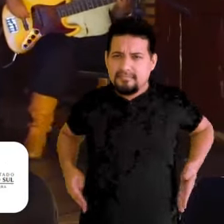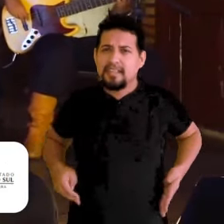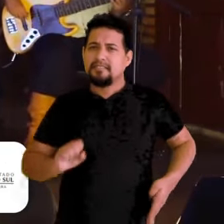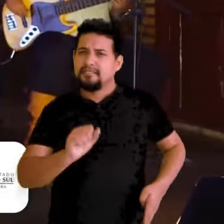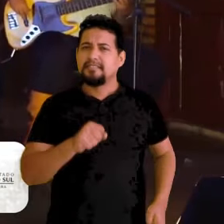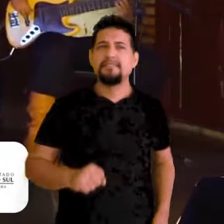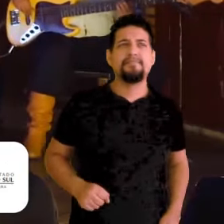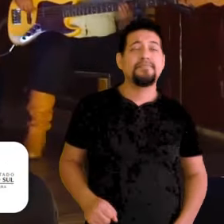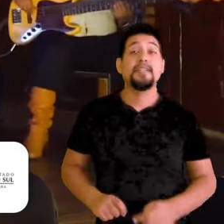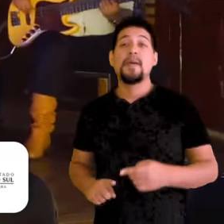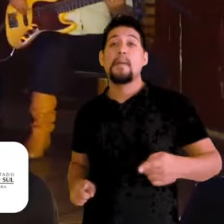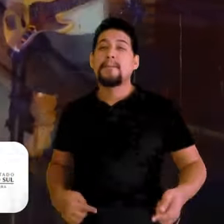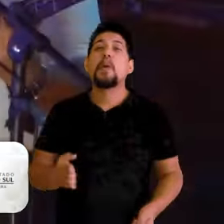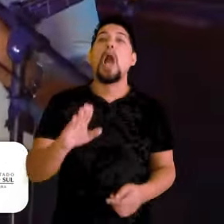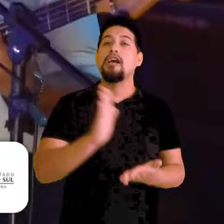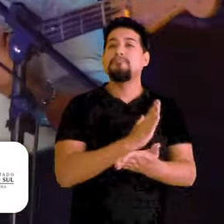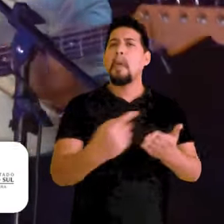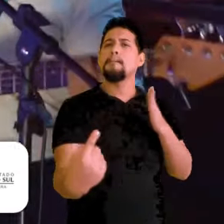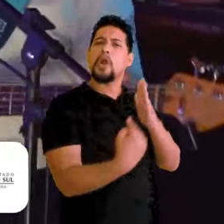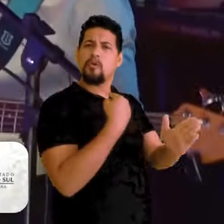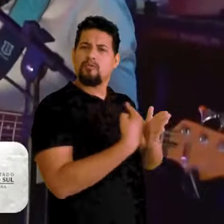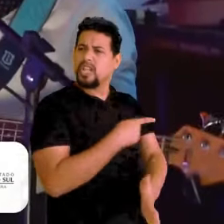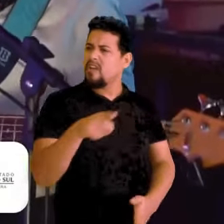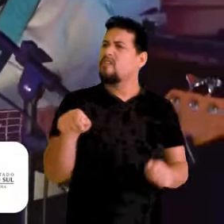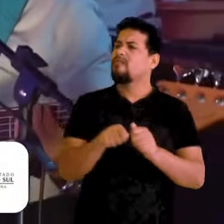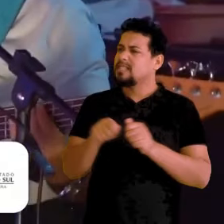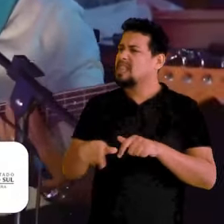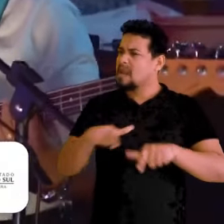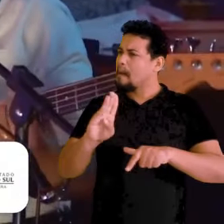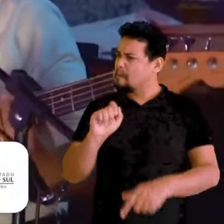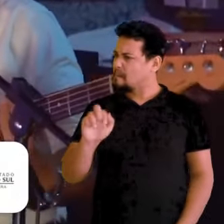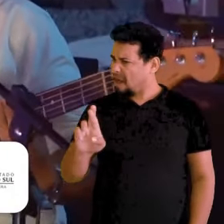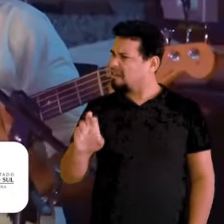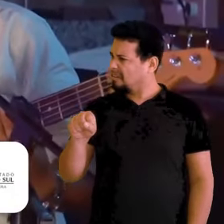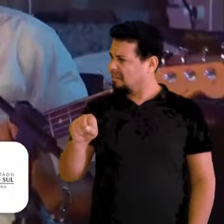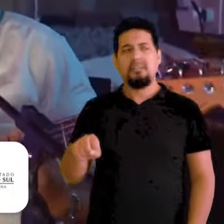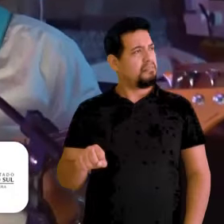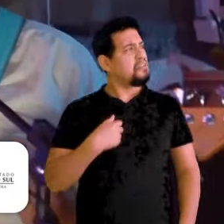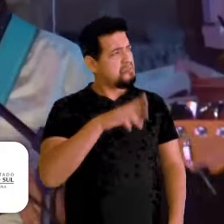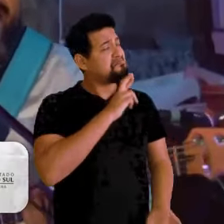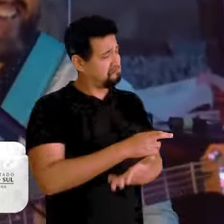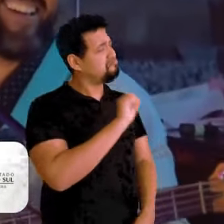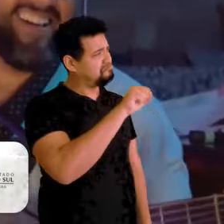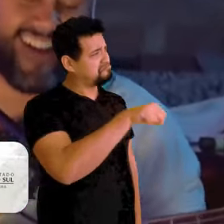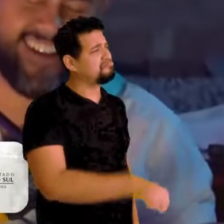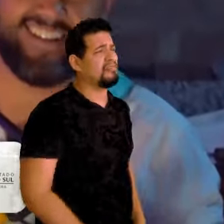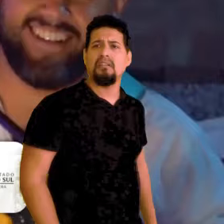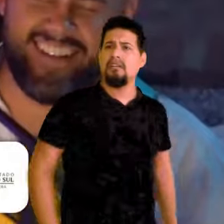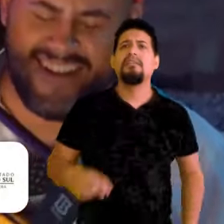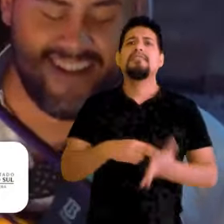Tá, Didi? Quando perguntam por aí se eu sou barista, não me aguacista, logo respondo que